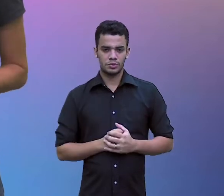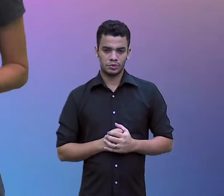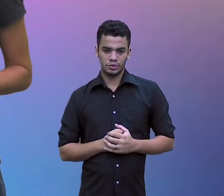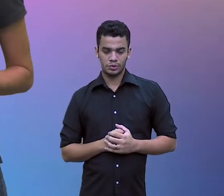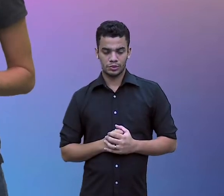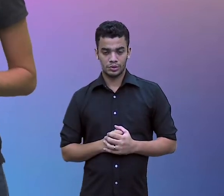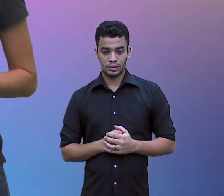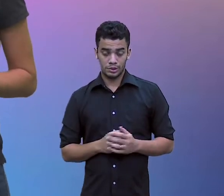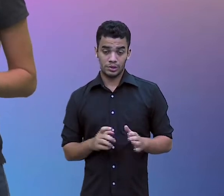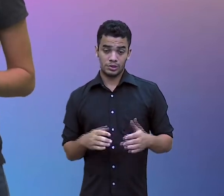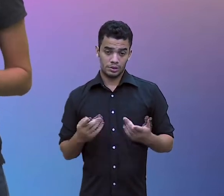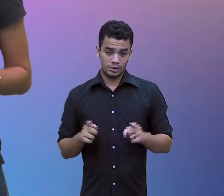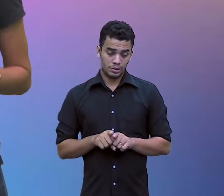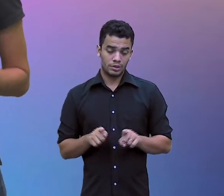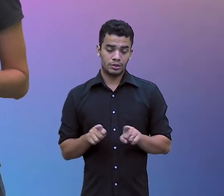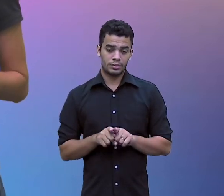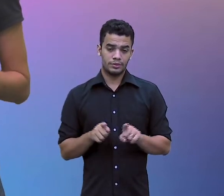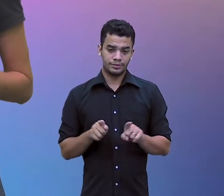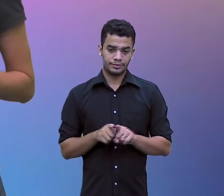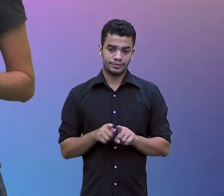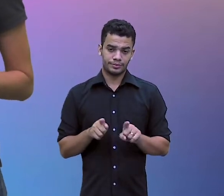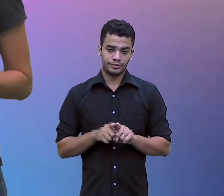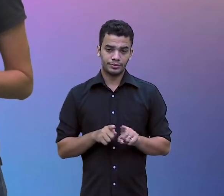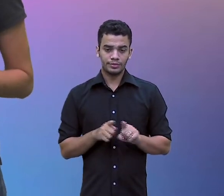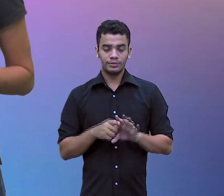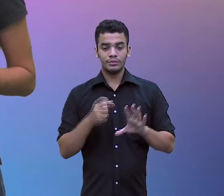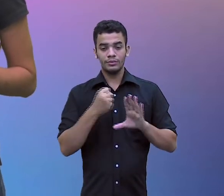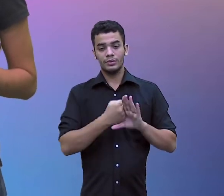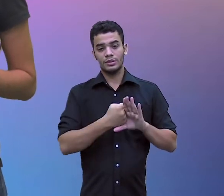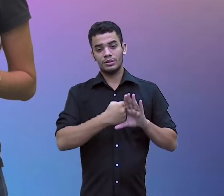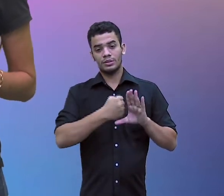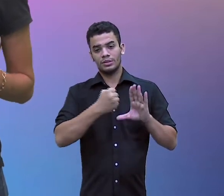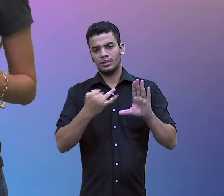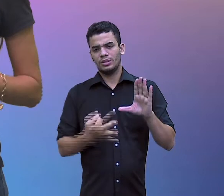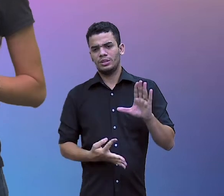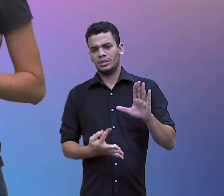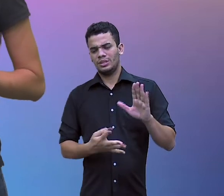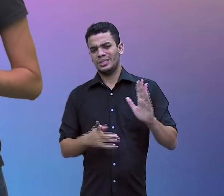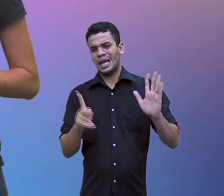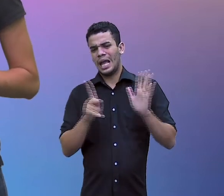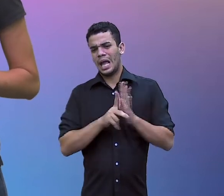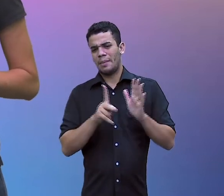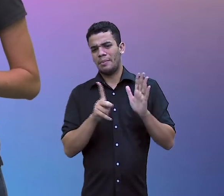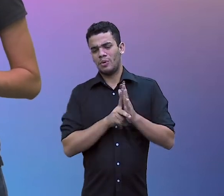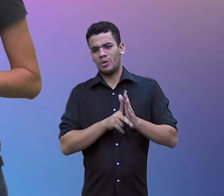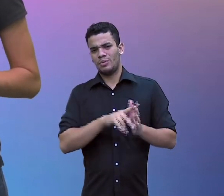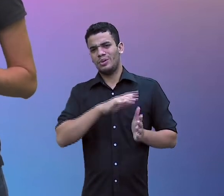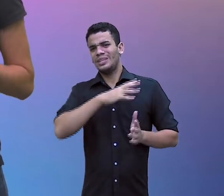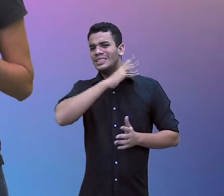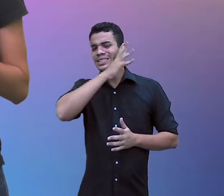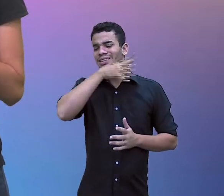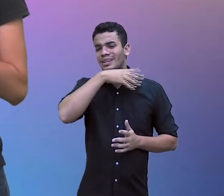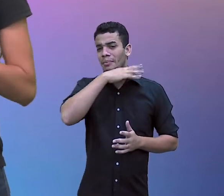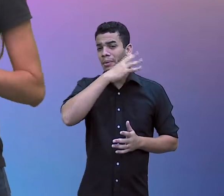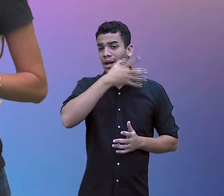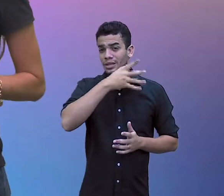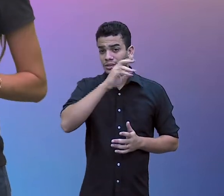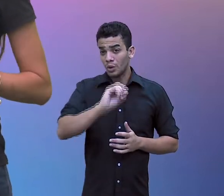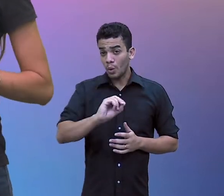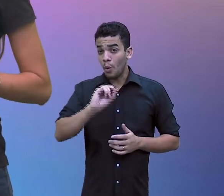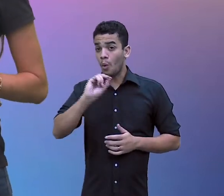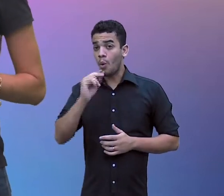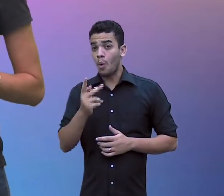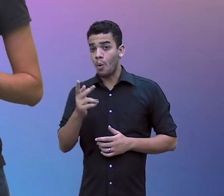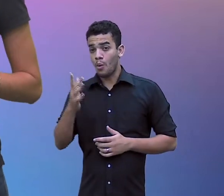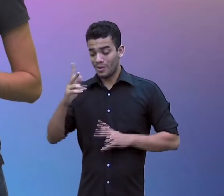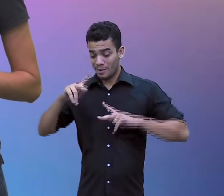essas características são próprias de animais ou seres humanos? Seres